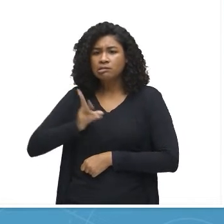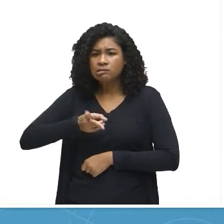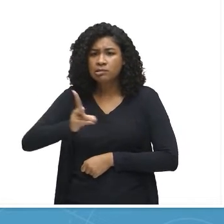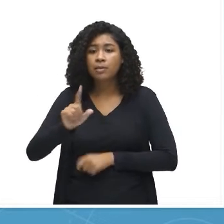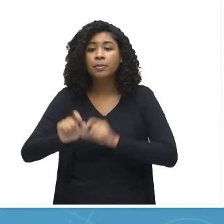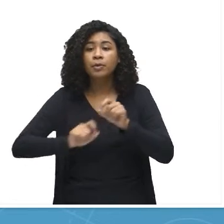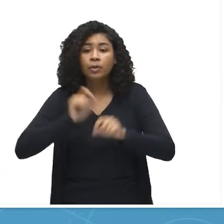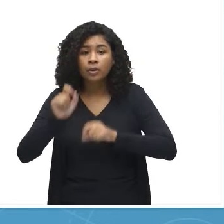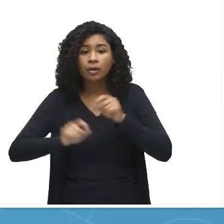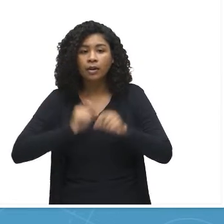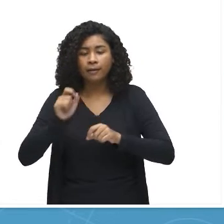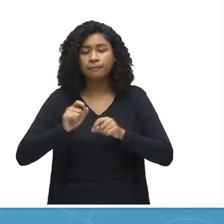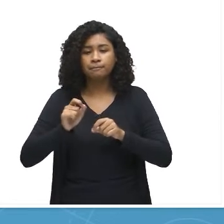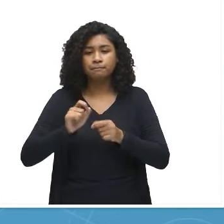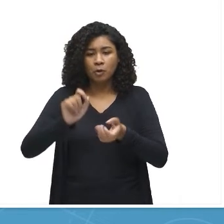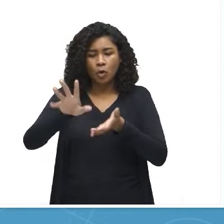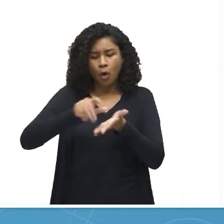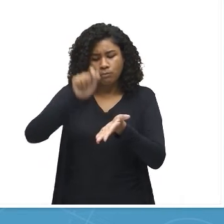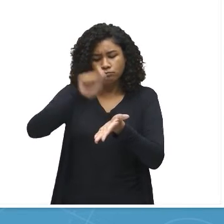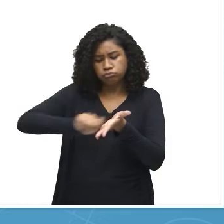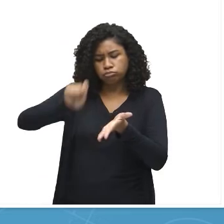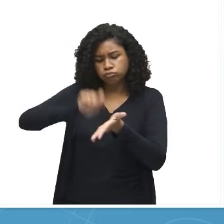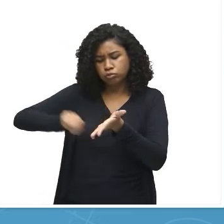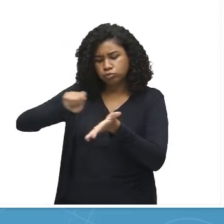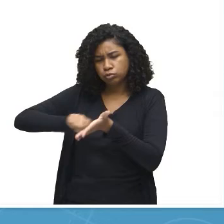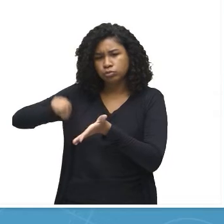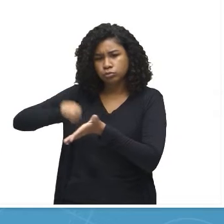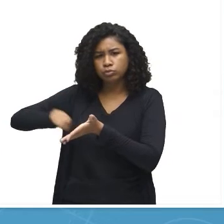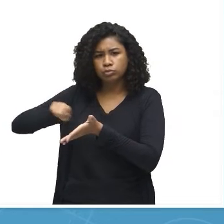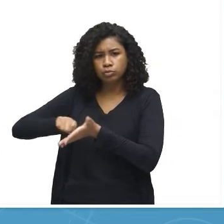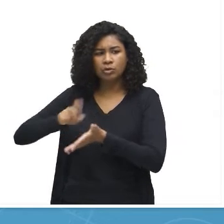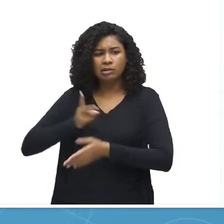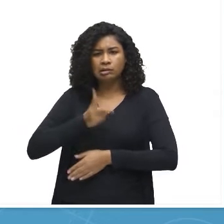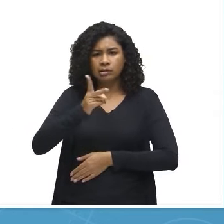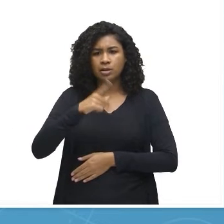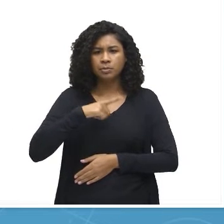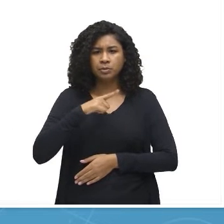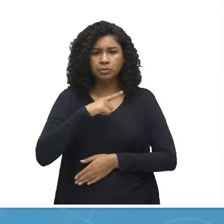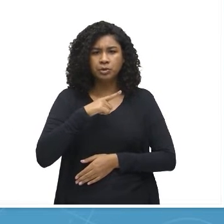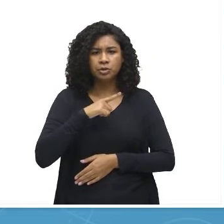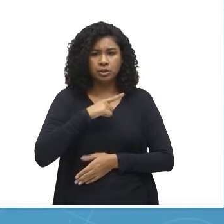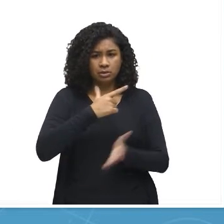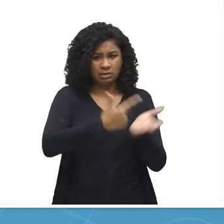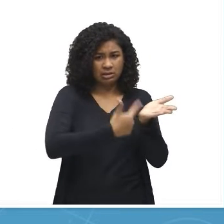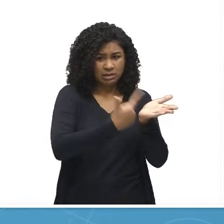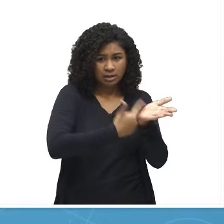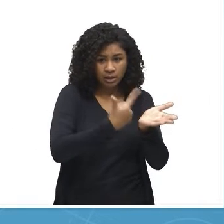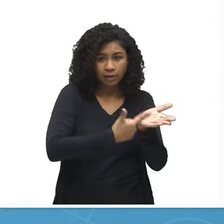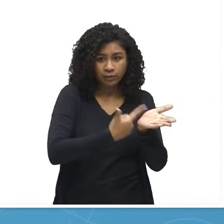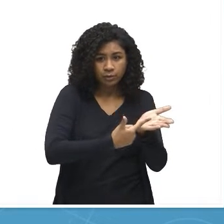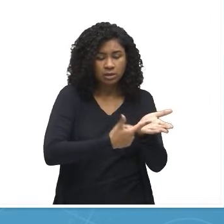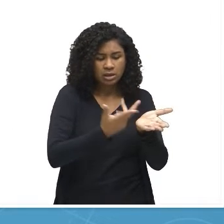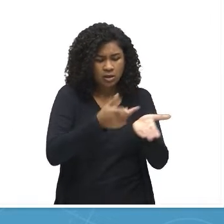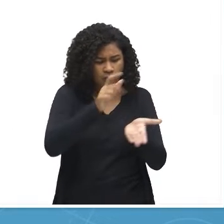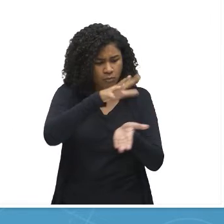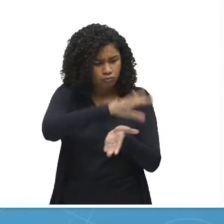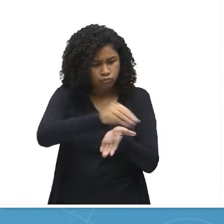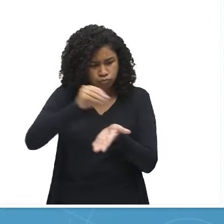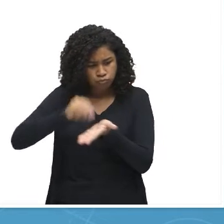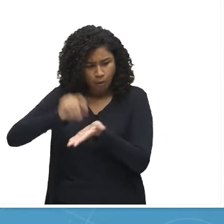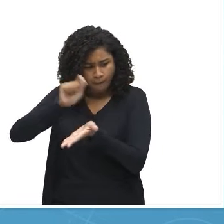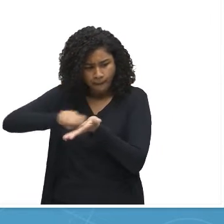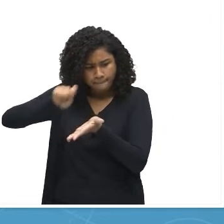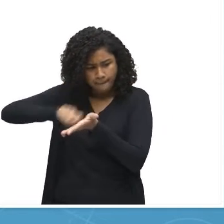das grandes obras intelectuais que existiam naquele momento, reproduzindo esse livro, gente. Inclusive, dava muito trabalho.